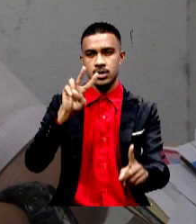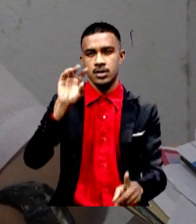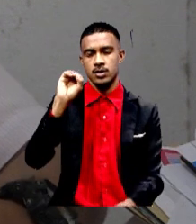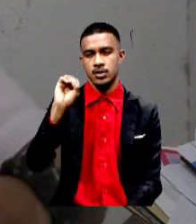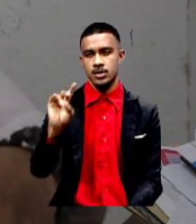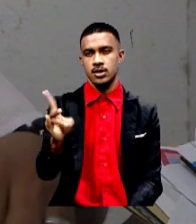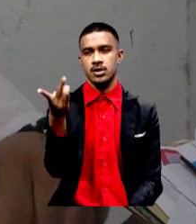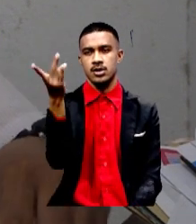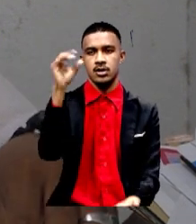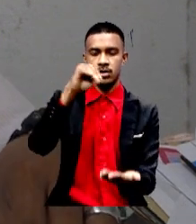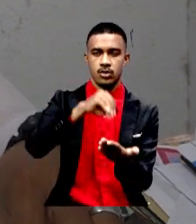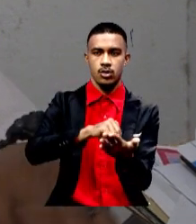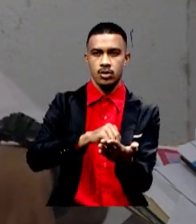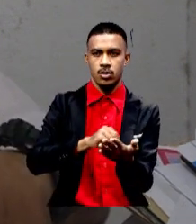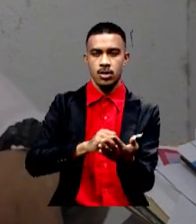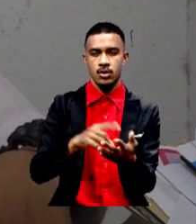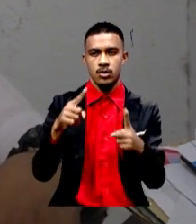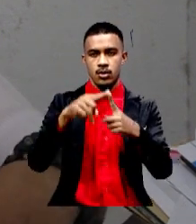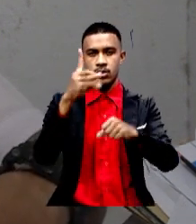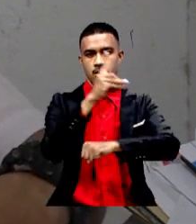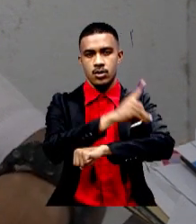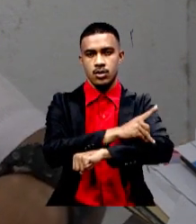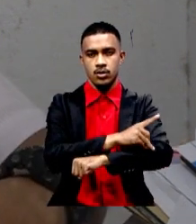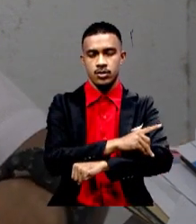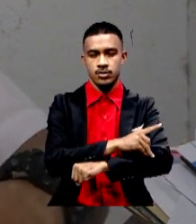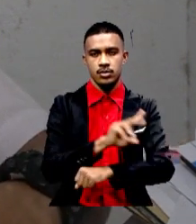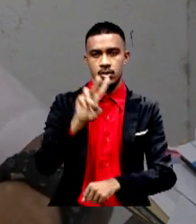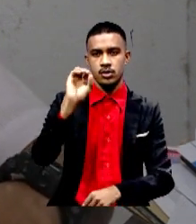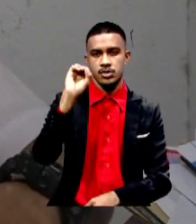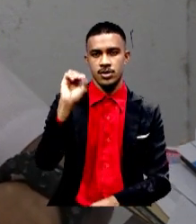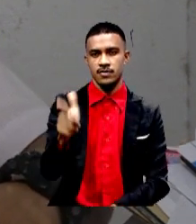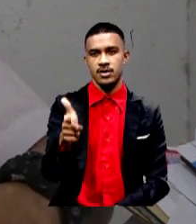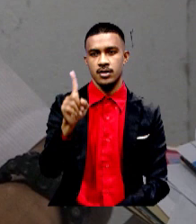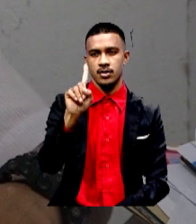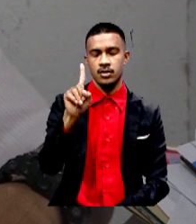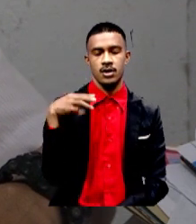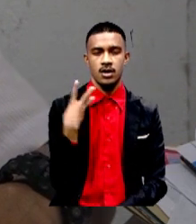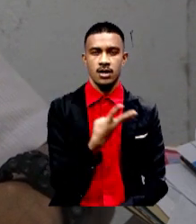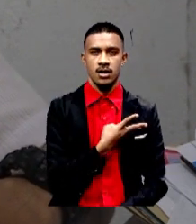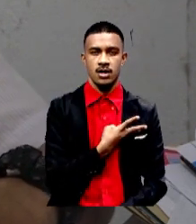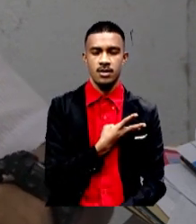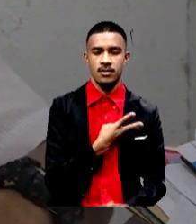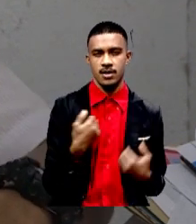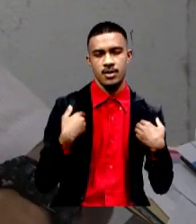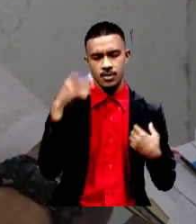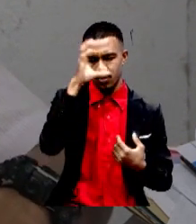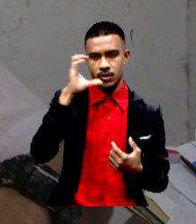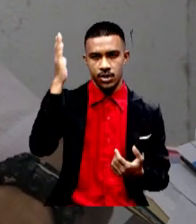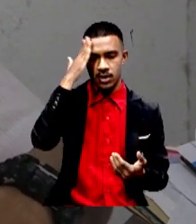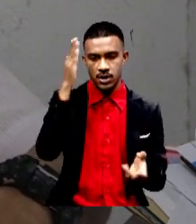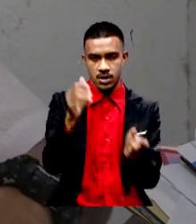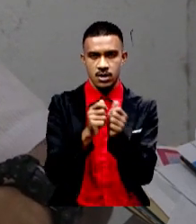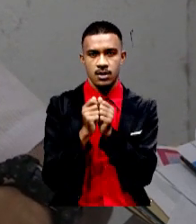2017 tomai ohindor 2021 ami konsege identifika